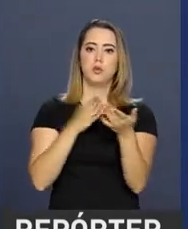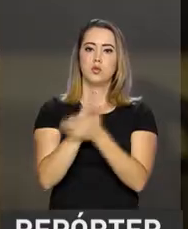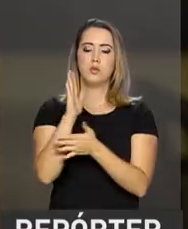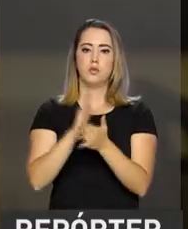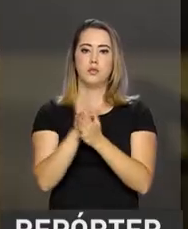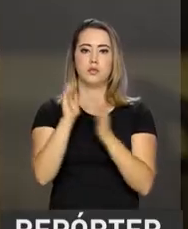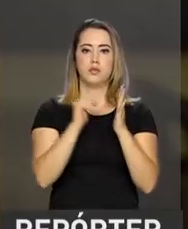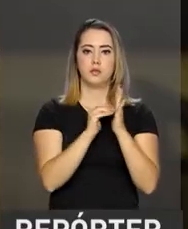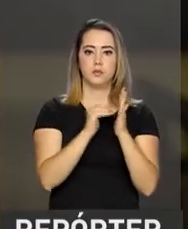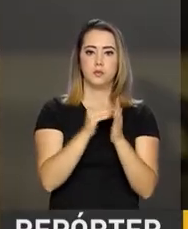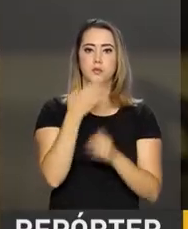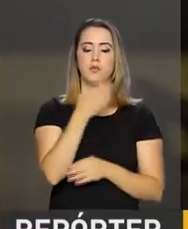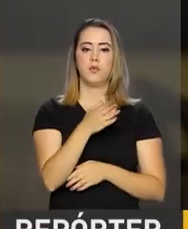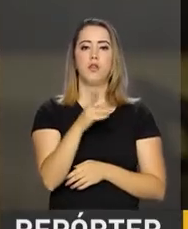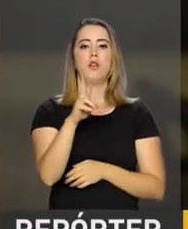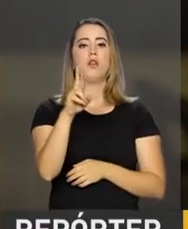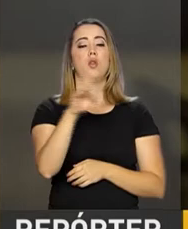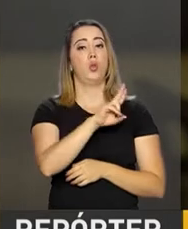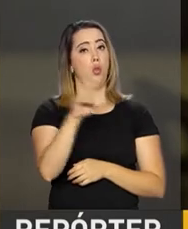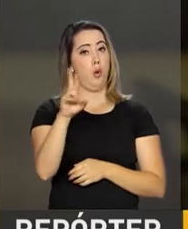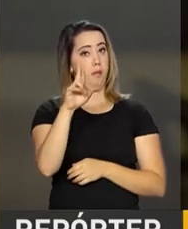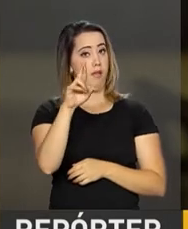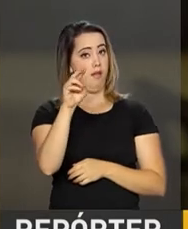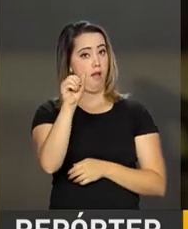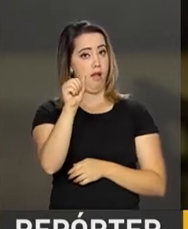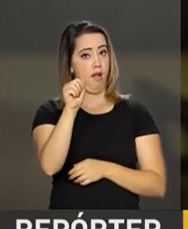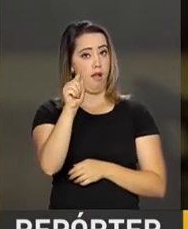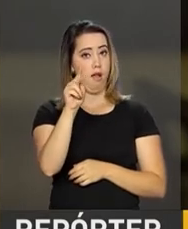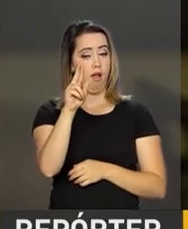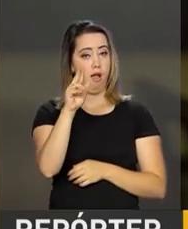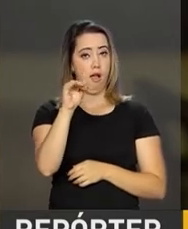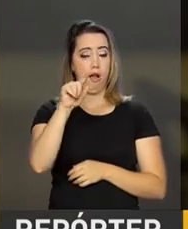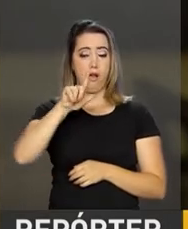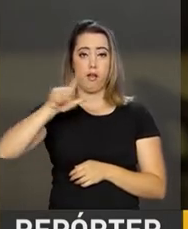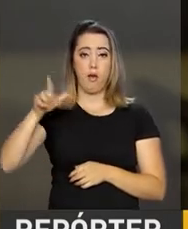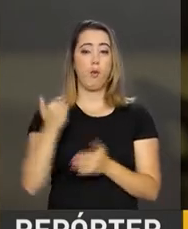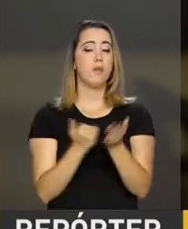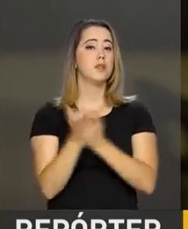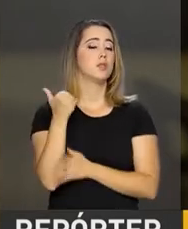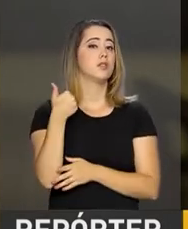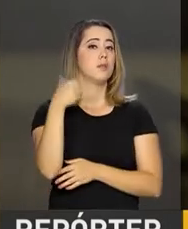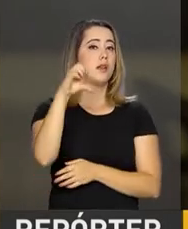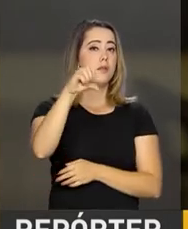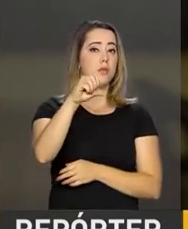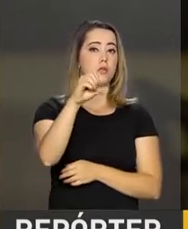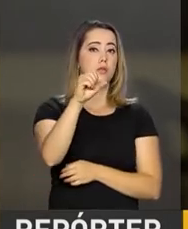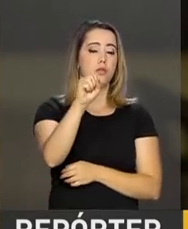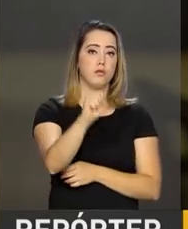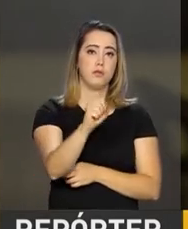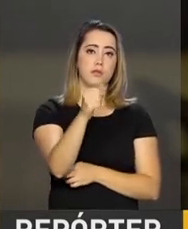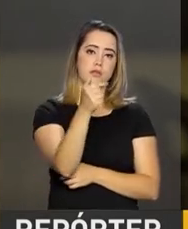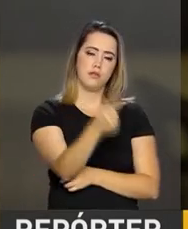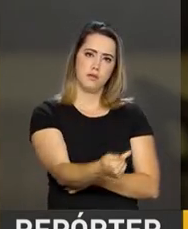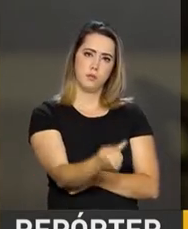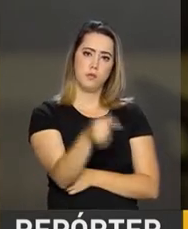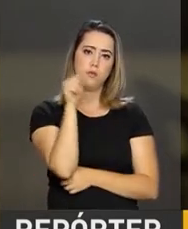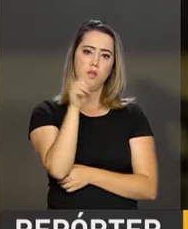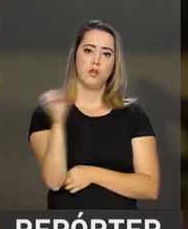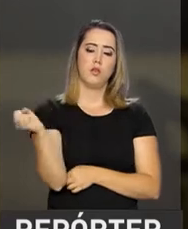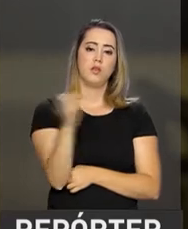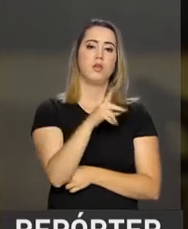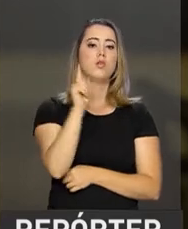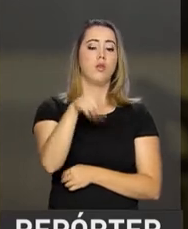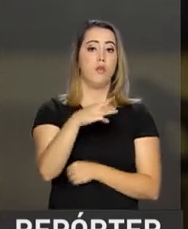senado raquel dodge já faz parte do ministério público federal desde 1987 a nova procuradora e